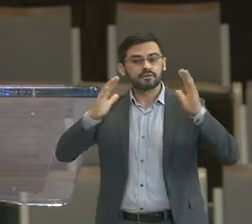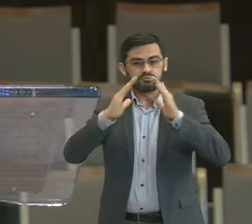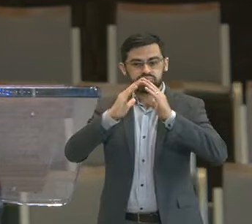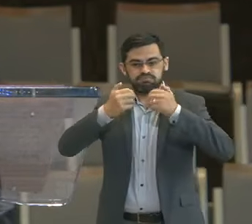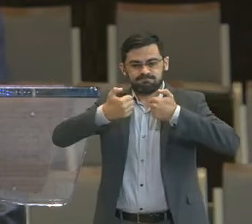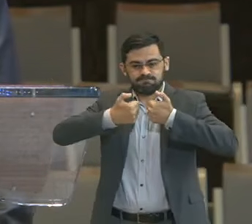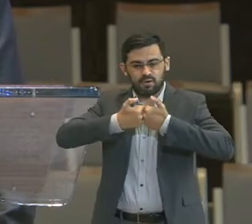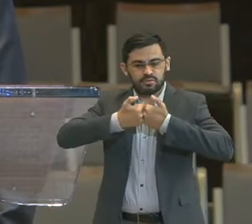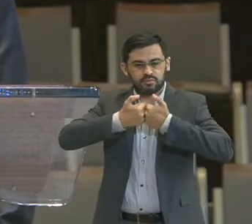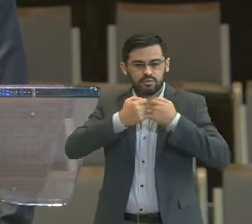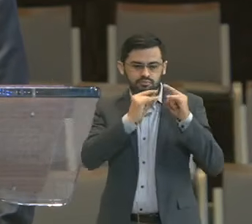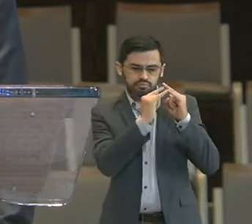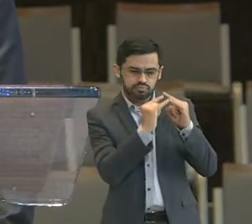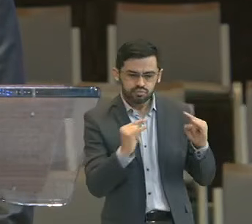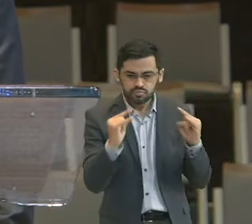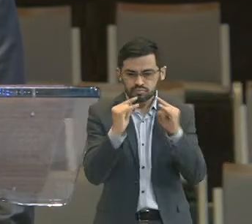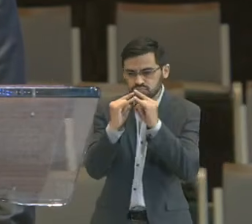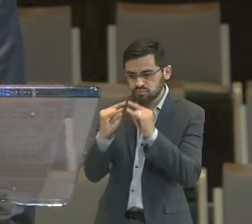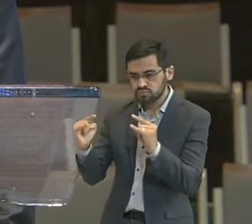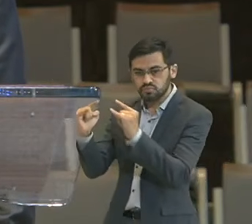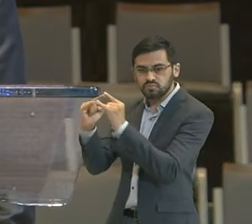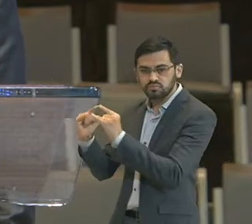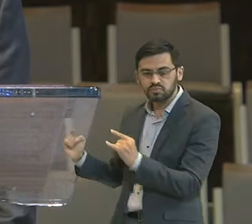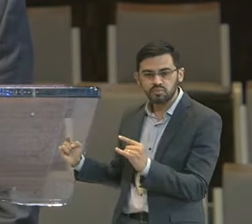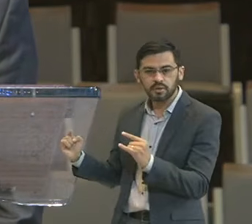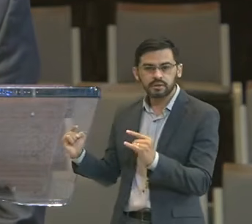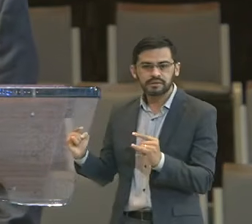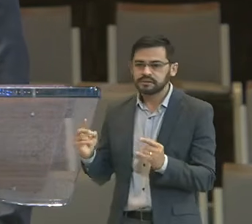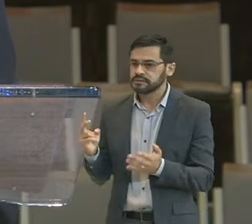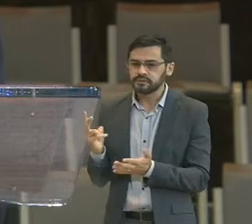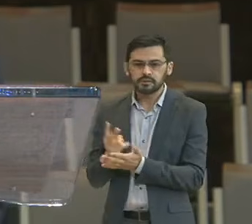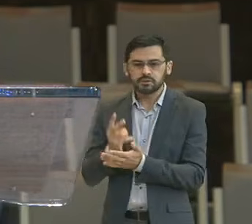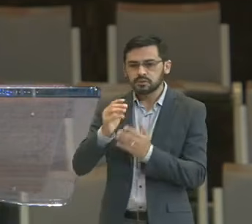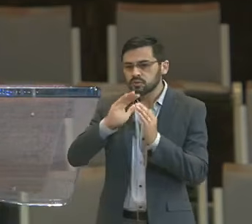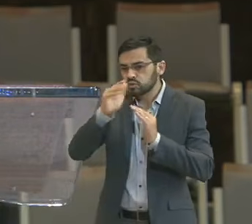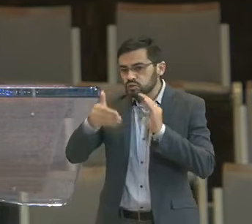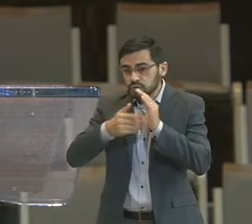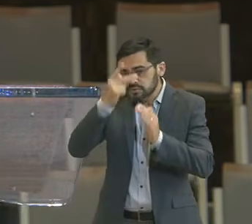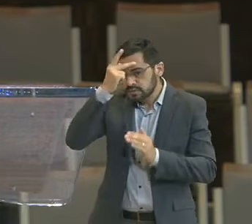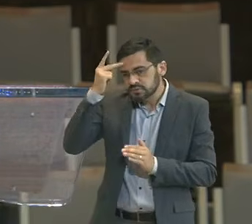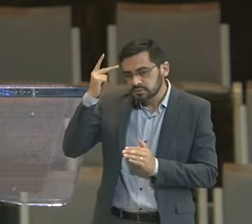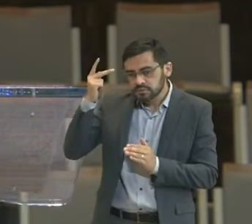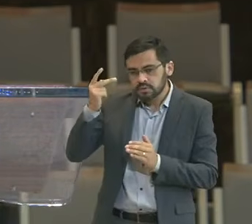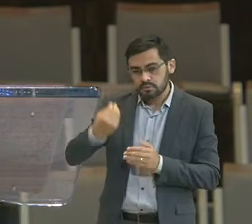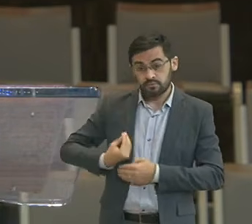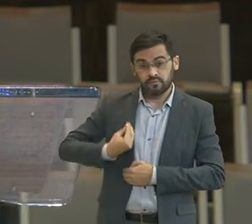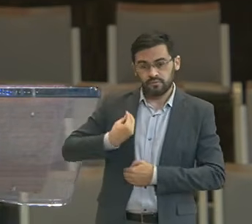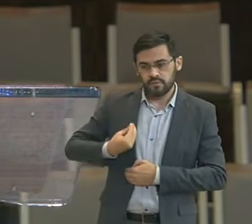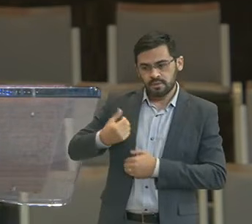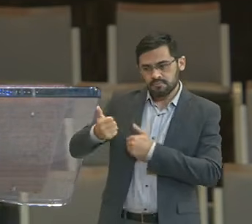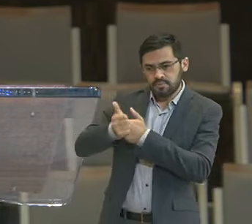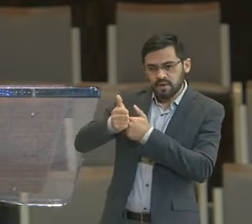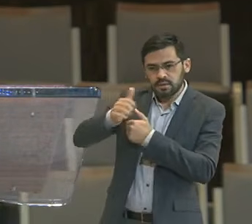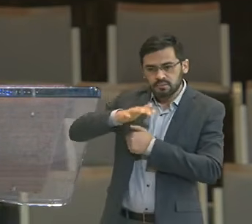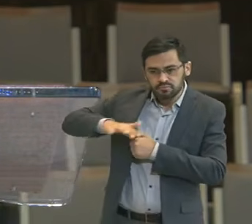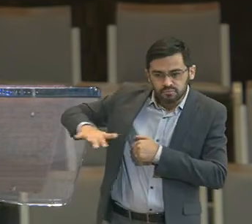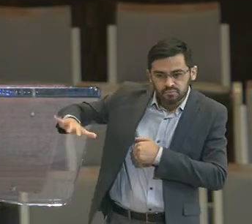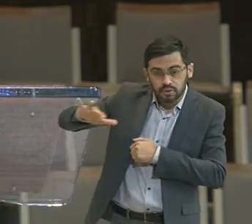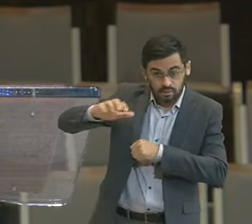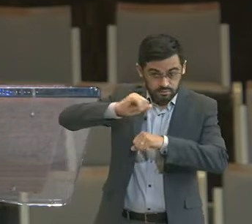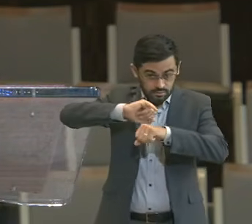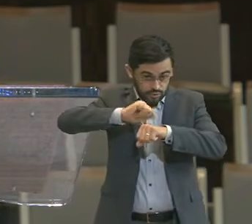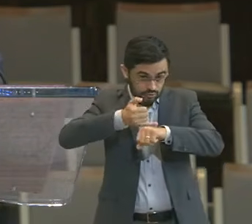dos Tabernáculos. E todas as pessoas que morassem em torno de